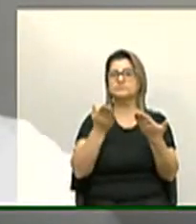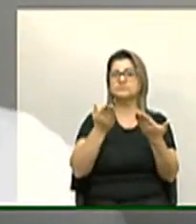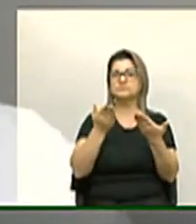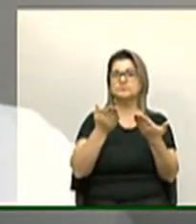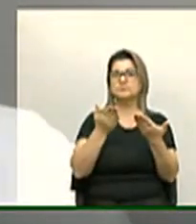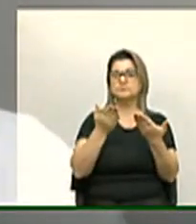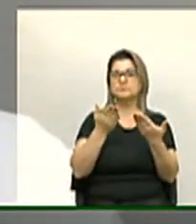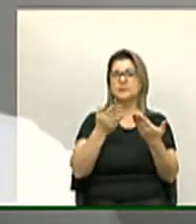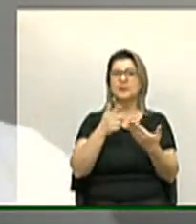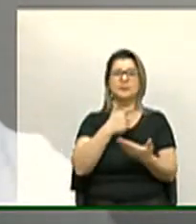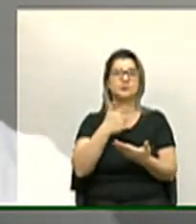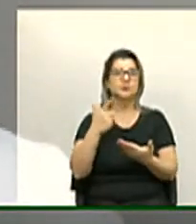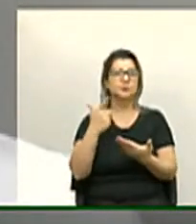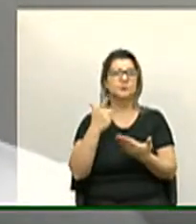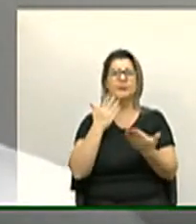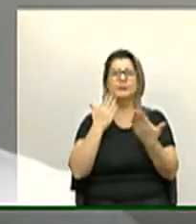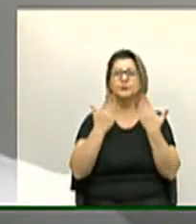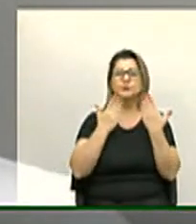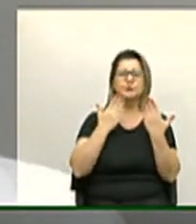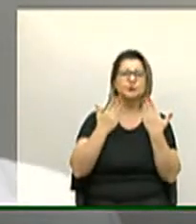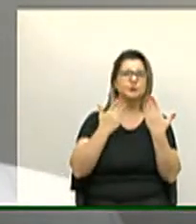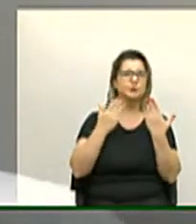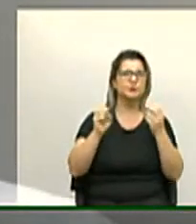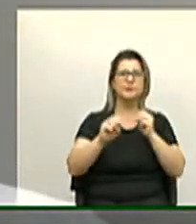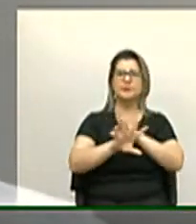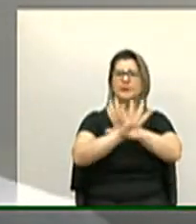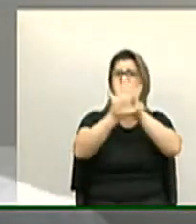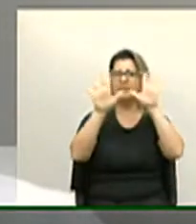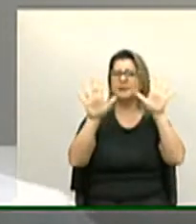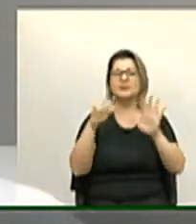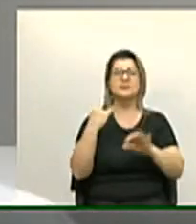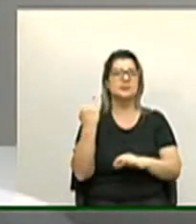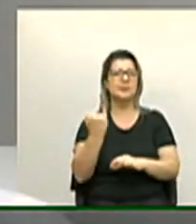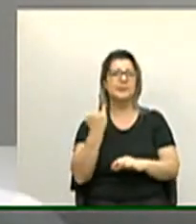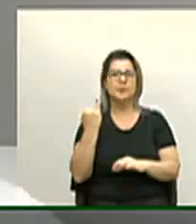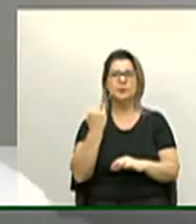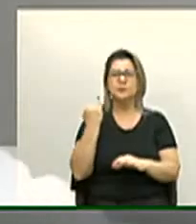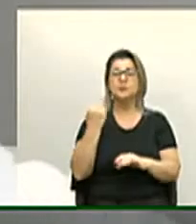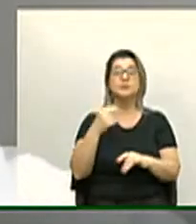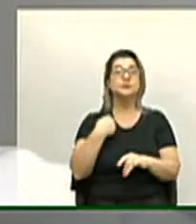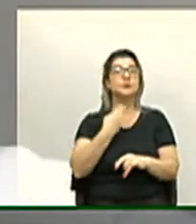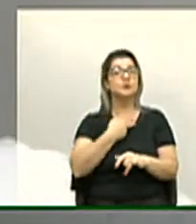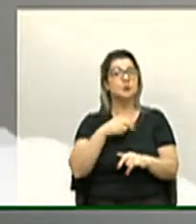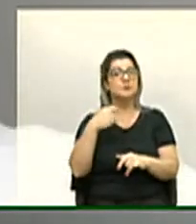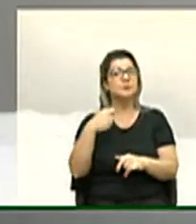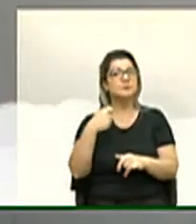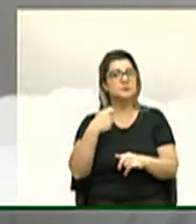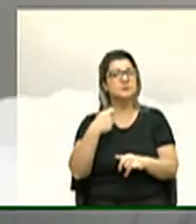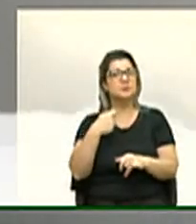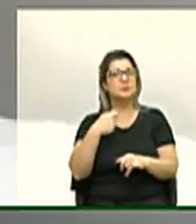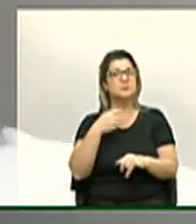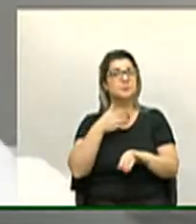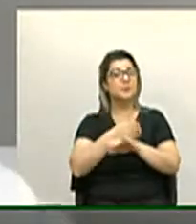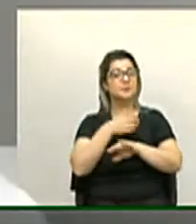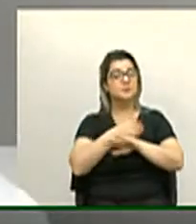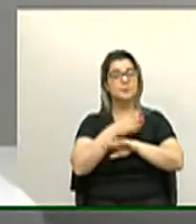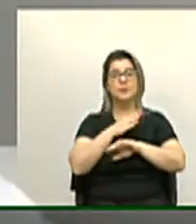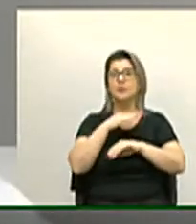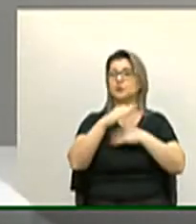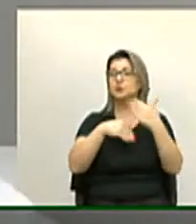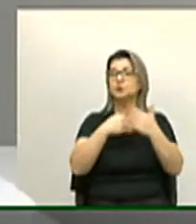resta dúvida de que a transparência é importantíssima e que nós devemos estar a par de tudo que o